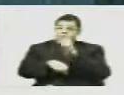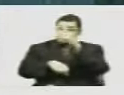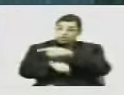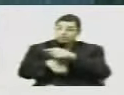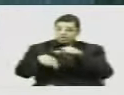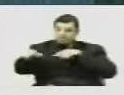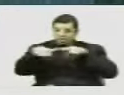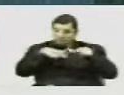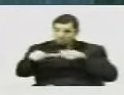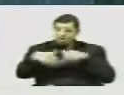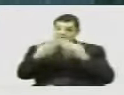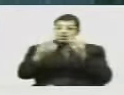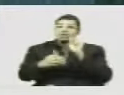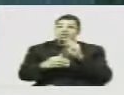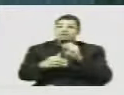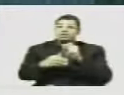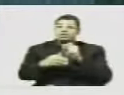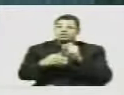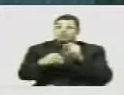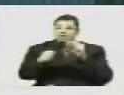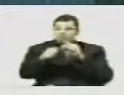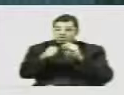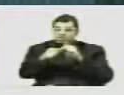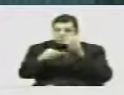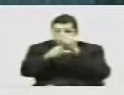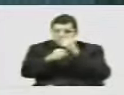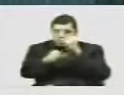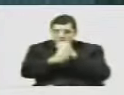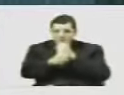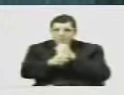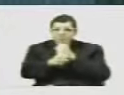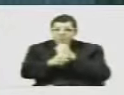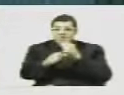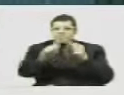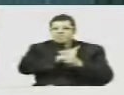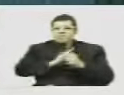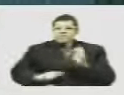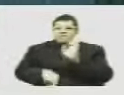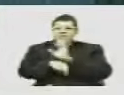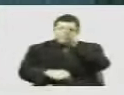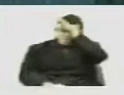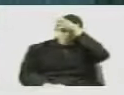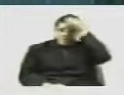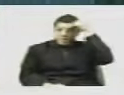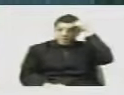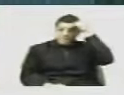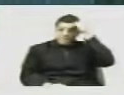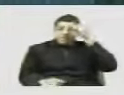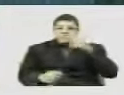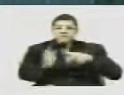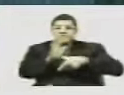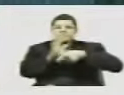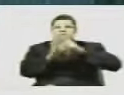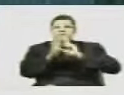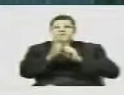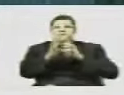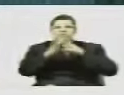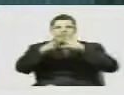essa medida é recompor o orçamento do governo do Estado diante